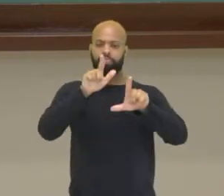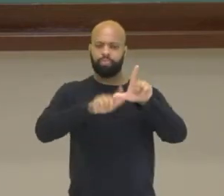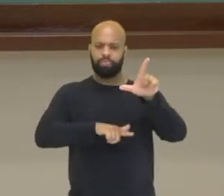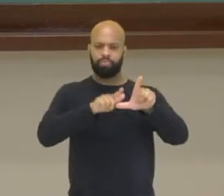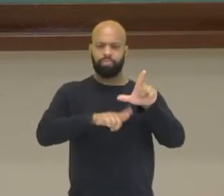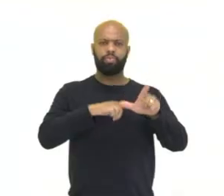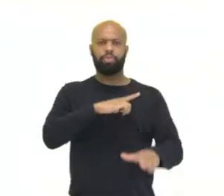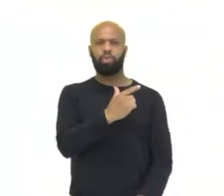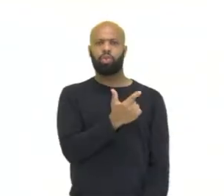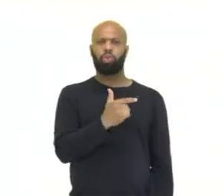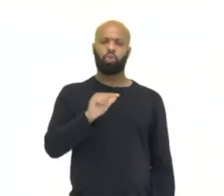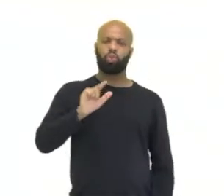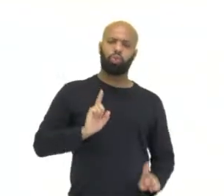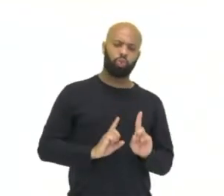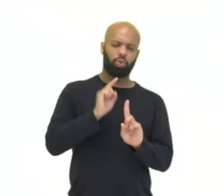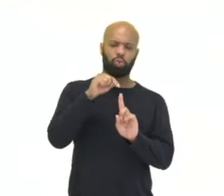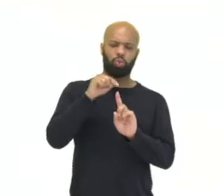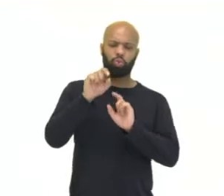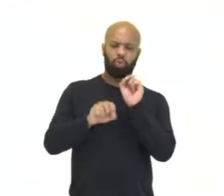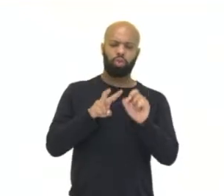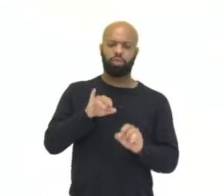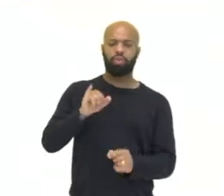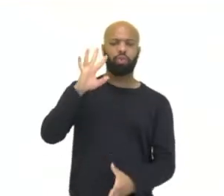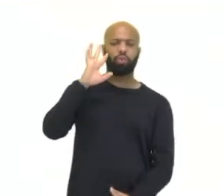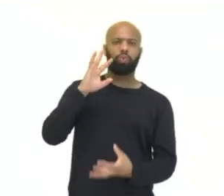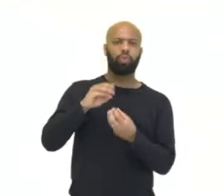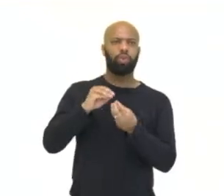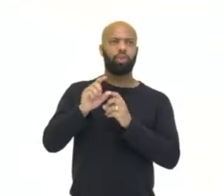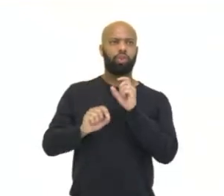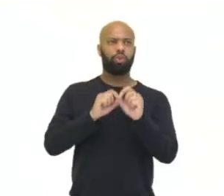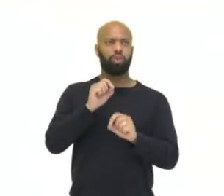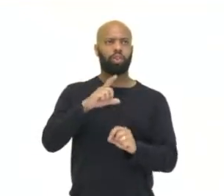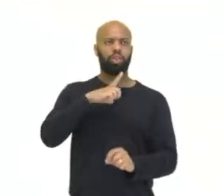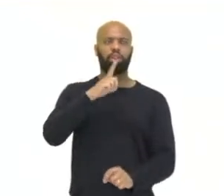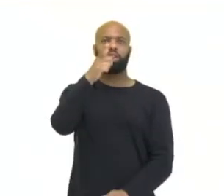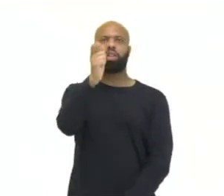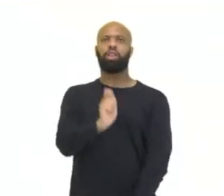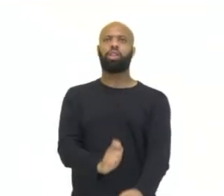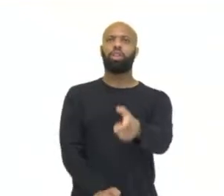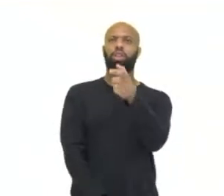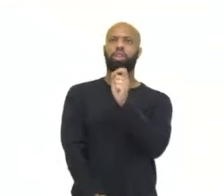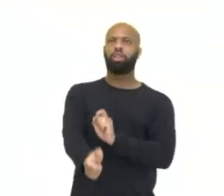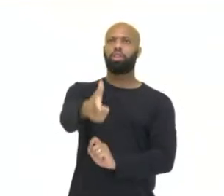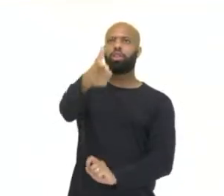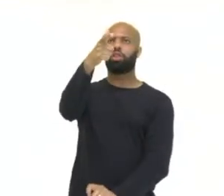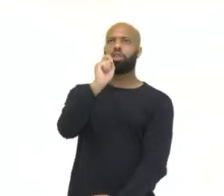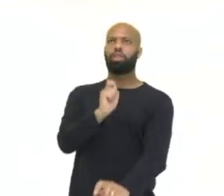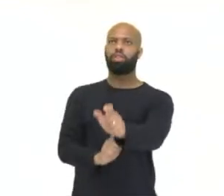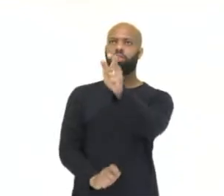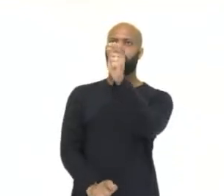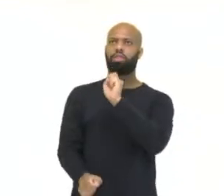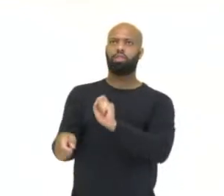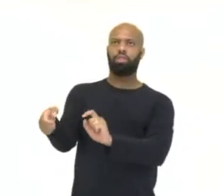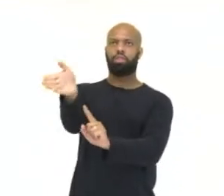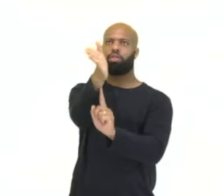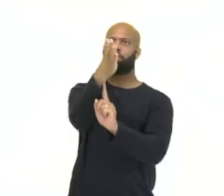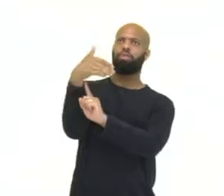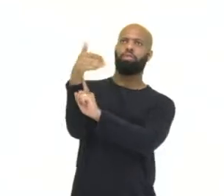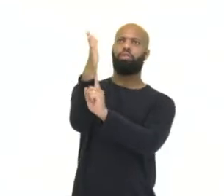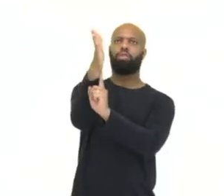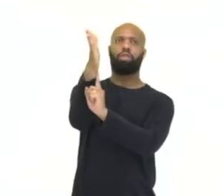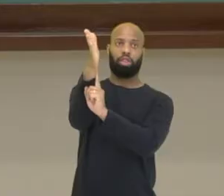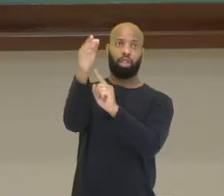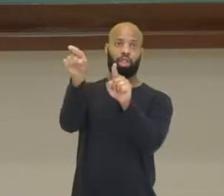outro objetivo, compreender a cerimônia de hasteamento e de arreamento das bandeiras